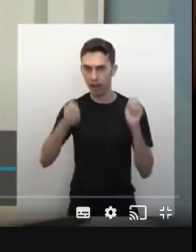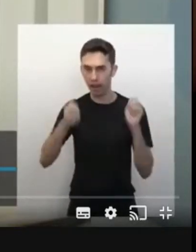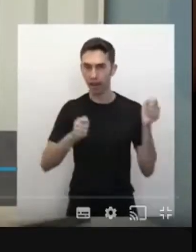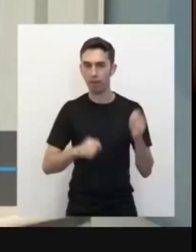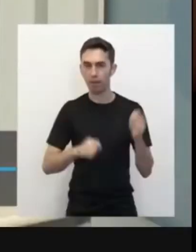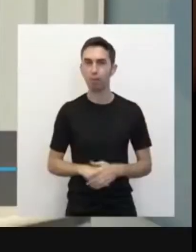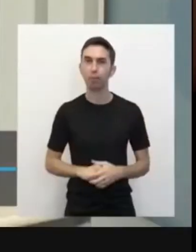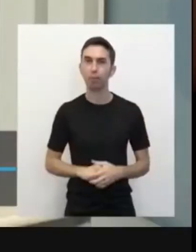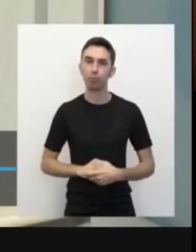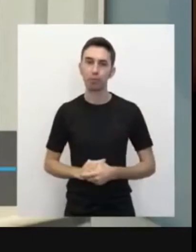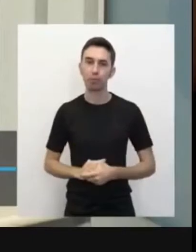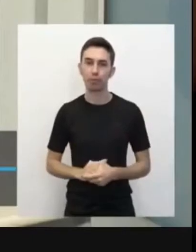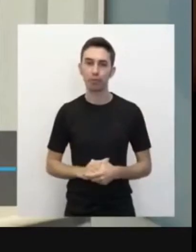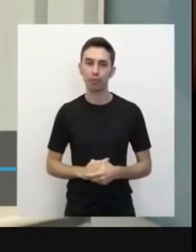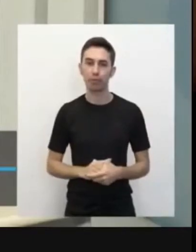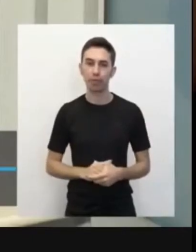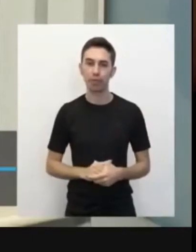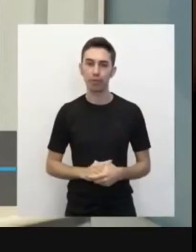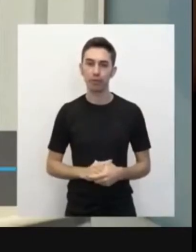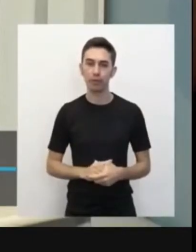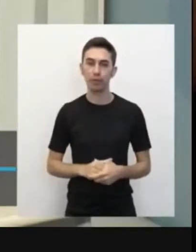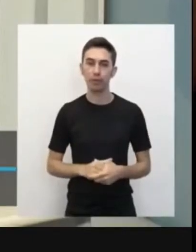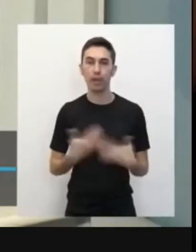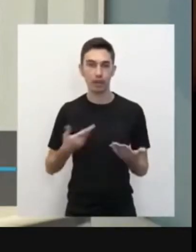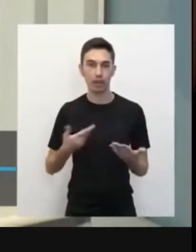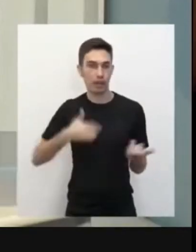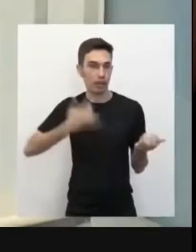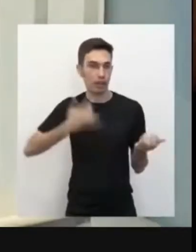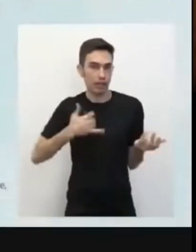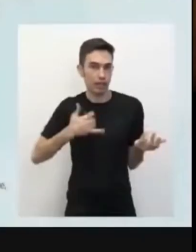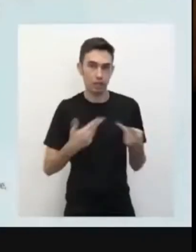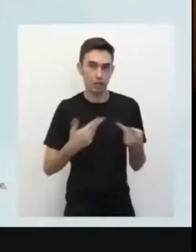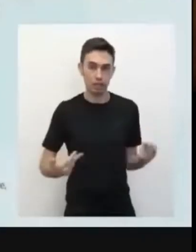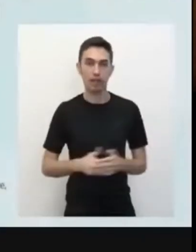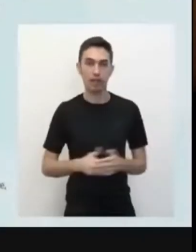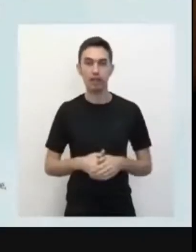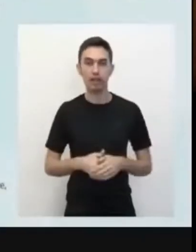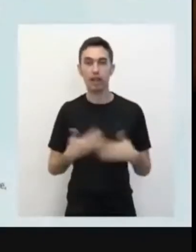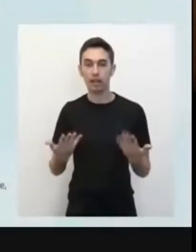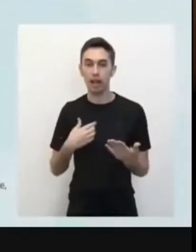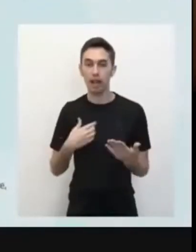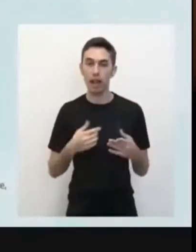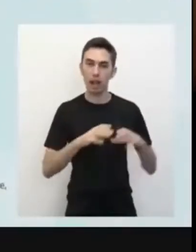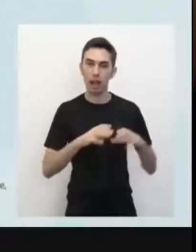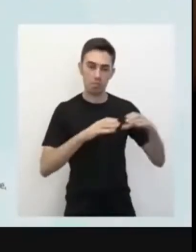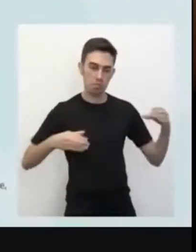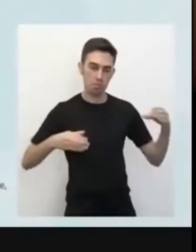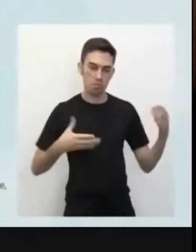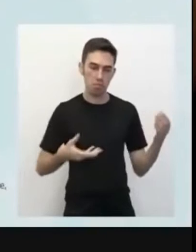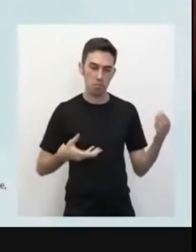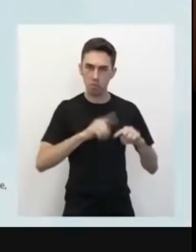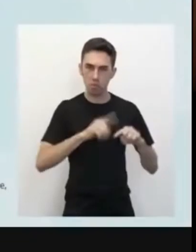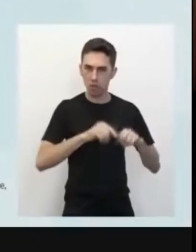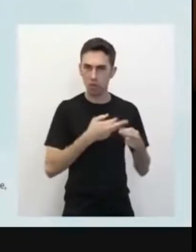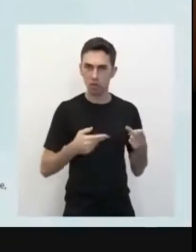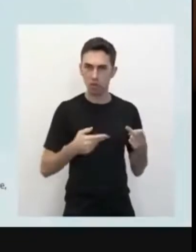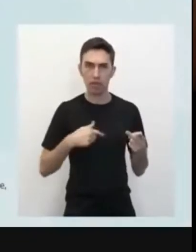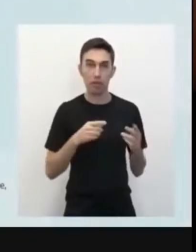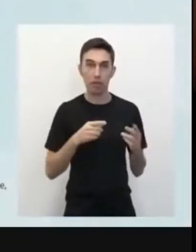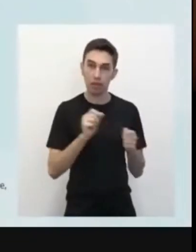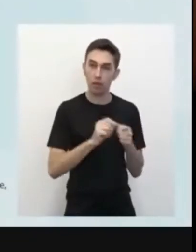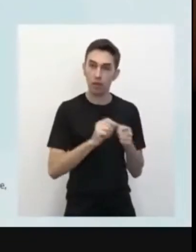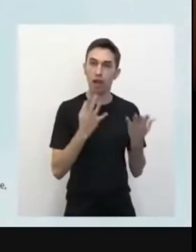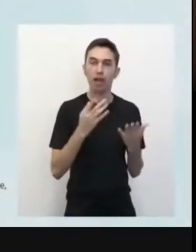seguir. A gente vai falar sobre instrumentos musicais. São objetos ou aparelhos construídos ou adaptados para produzir sons